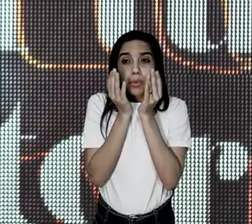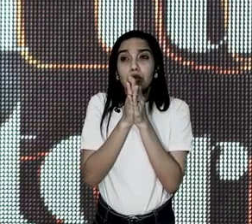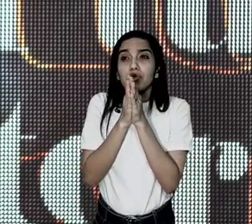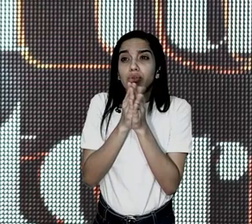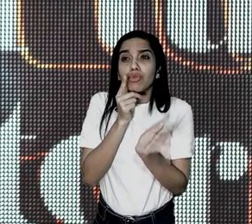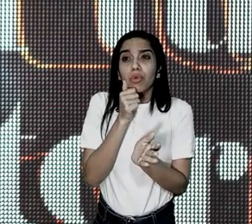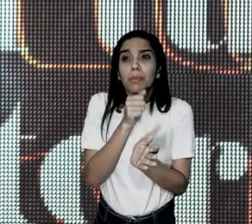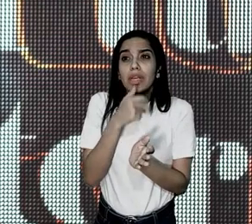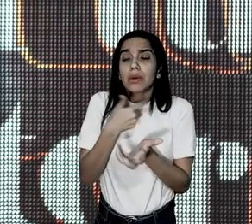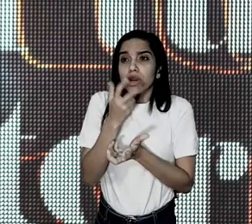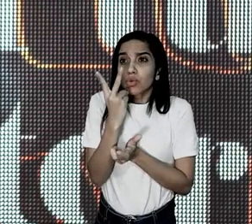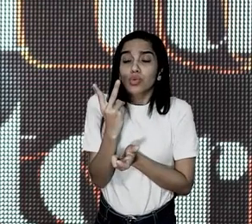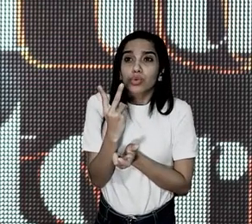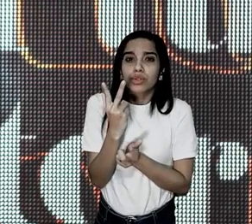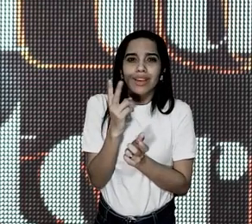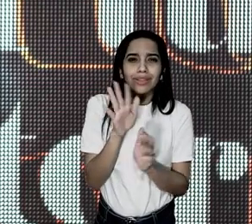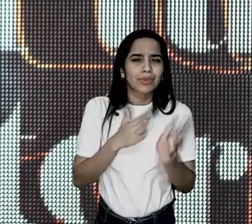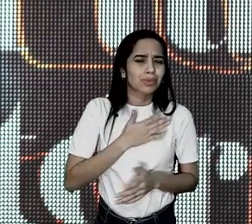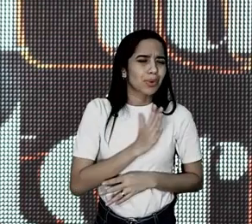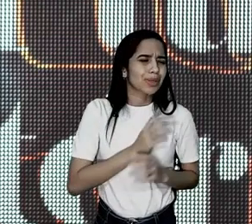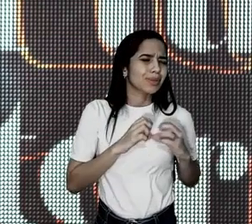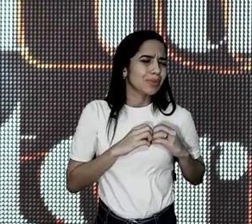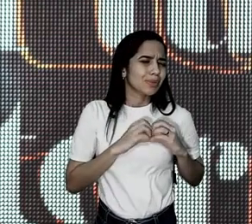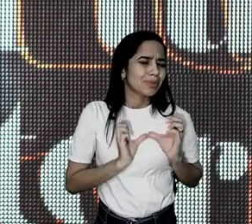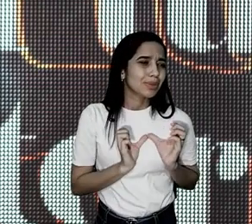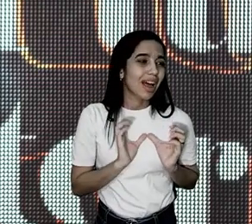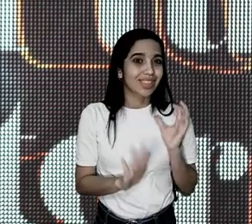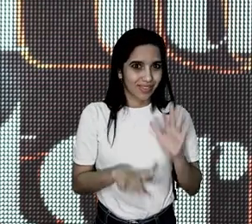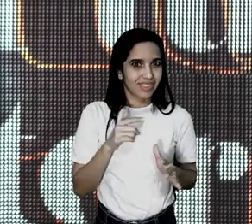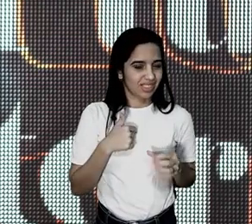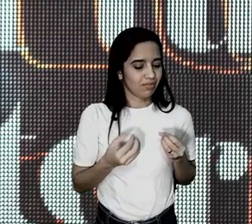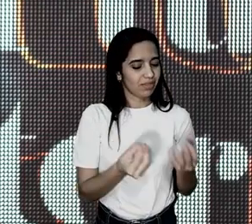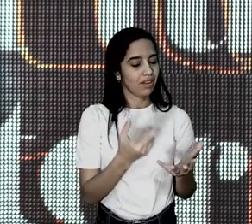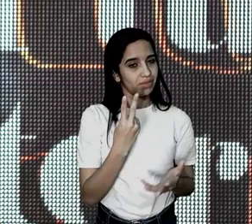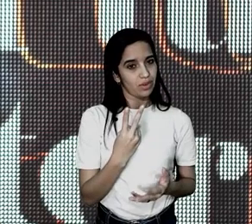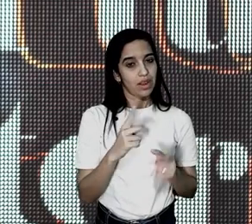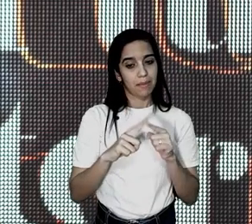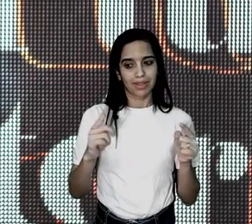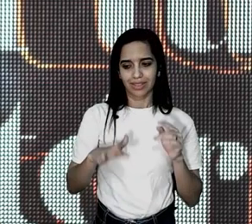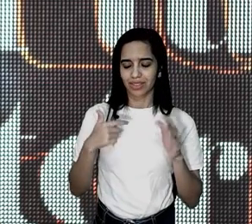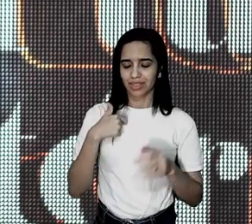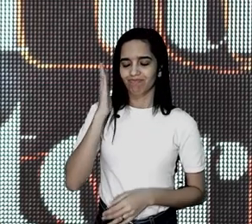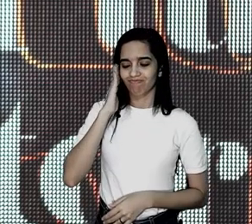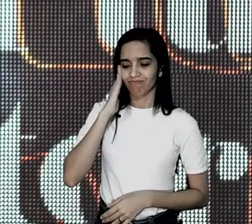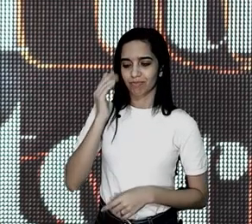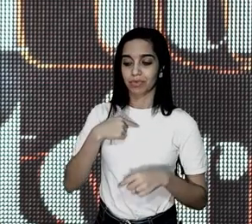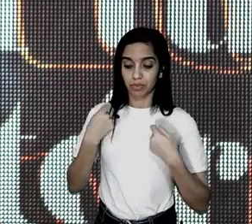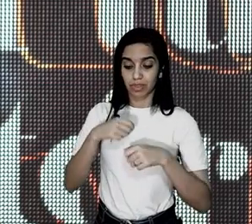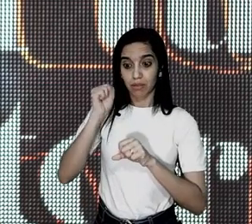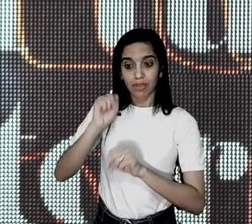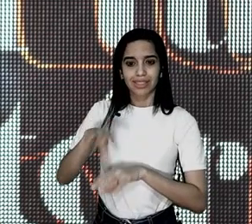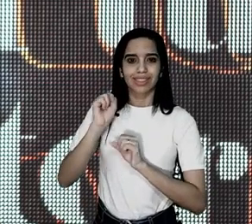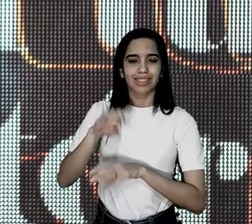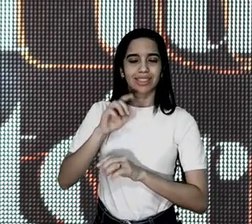levar dois? E às vezes meu coração partia. Algumas vezes eu dava os dois, Mas outras vezes eu entendia que eu precisava